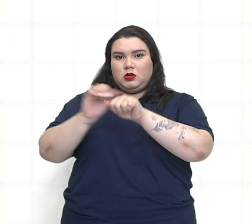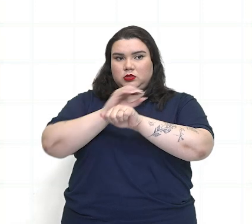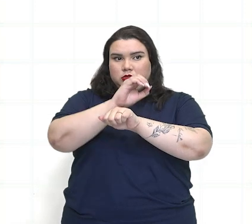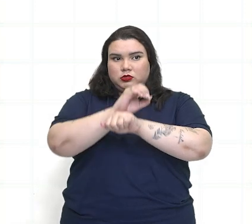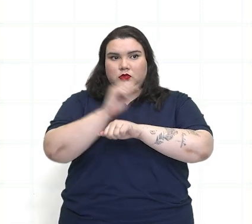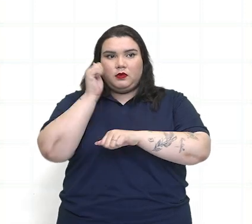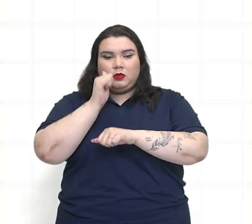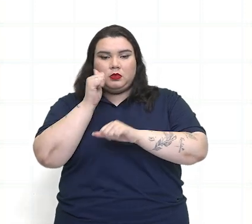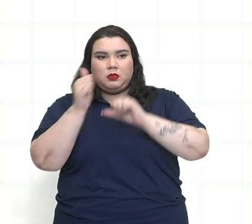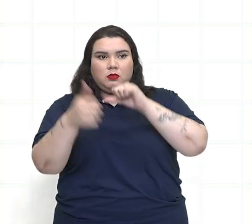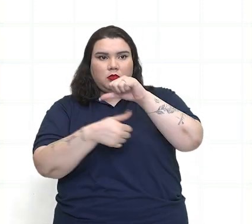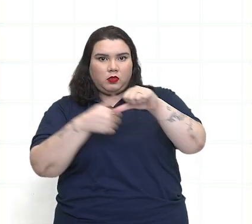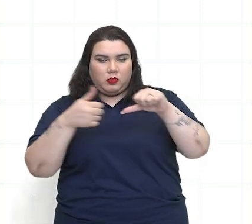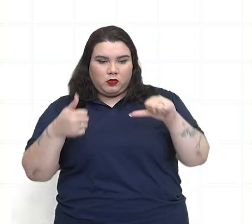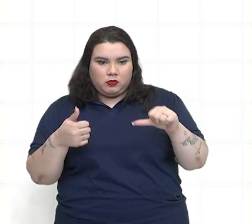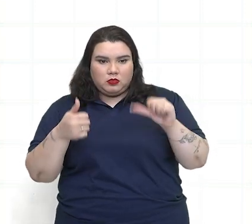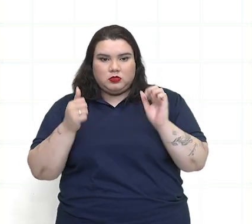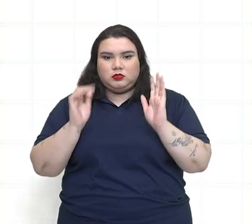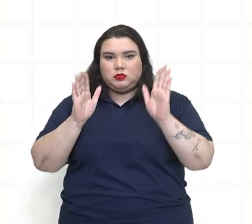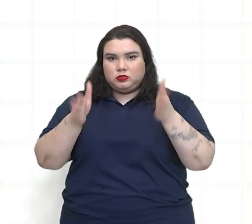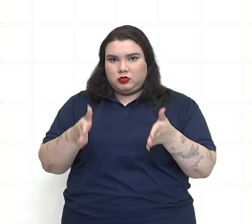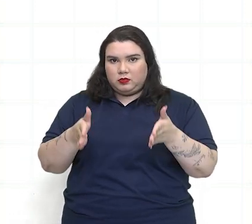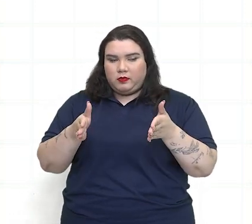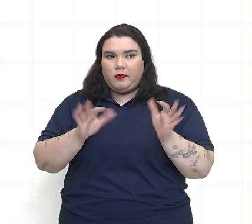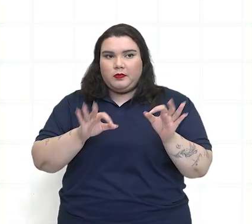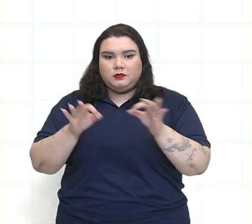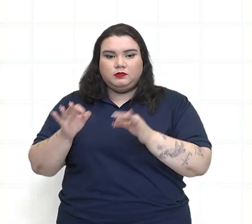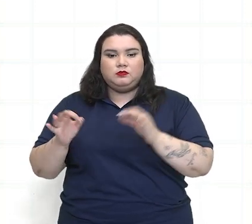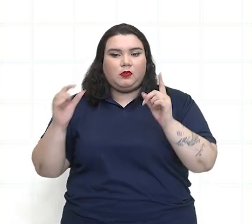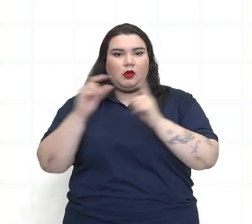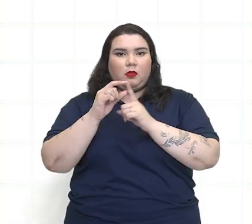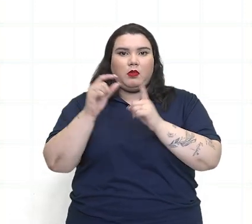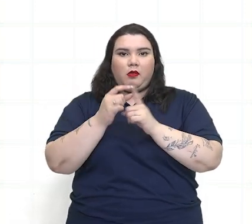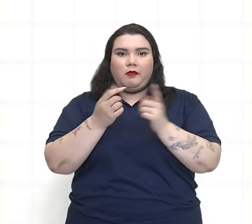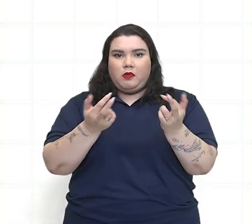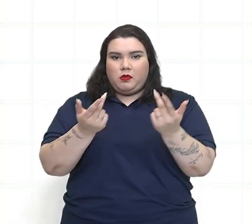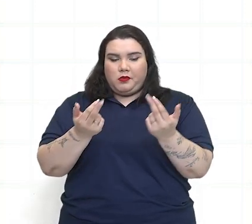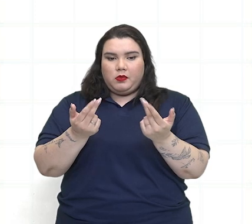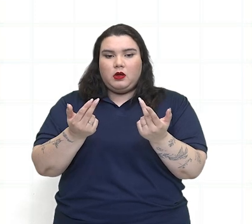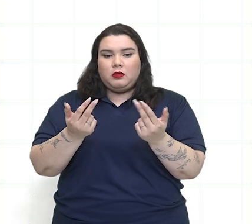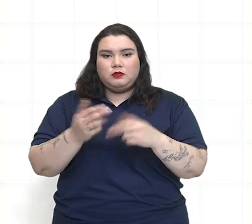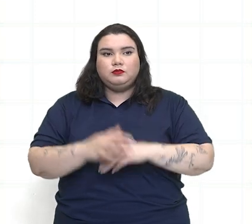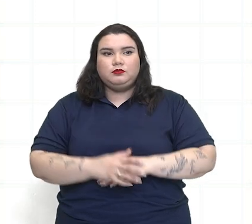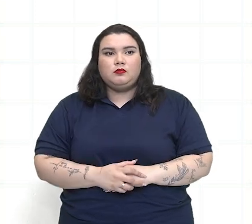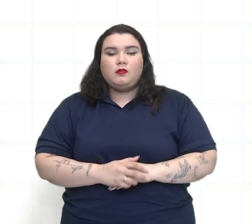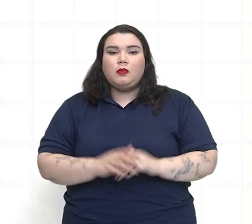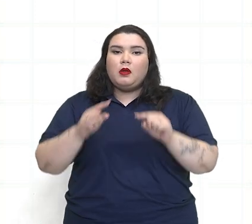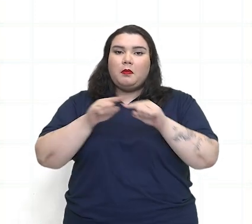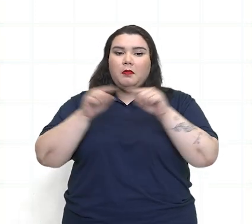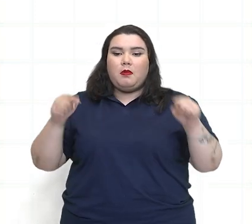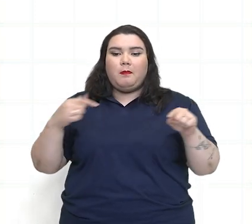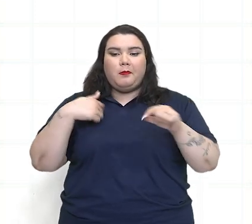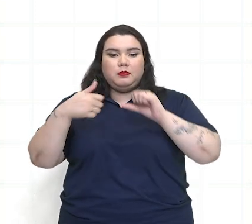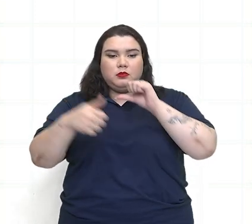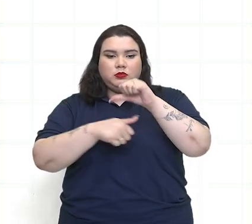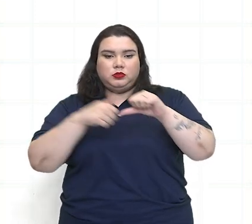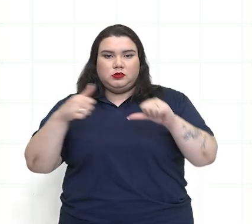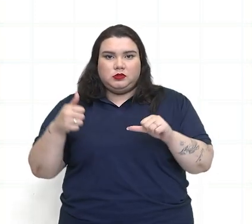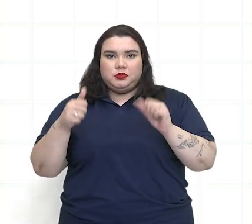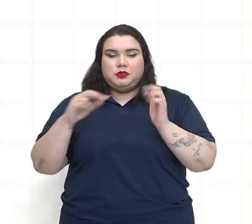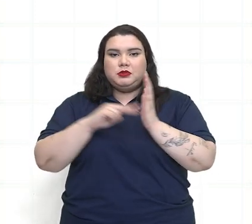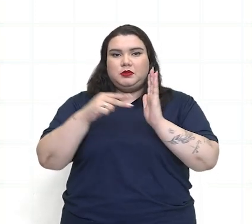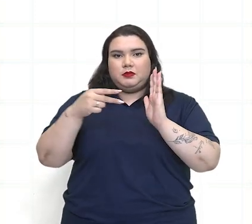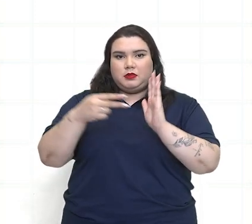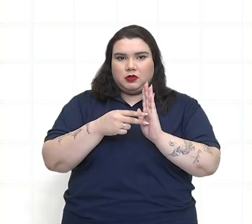já alterei, eu já modifiquei. Veja que a palavra é a mesma, rádio, rádio. Mas eu alterei o